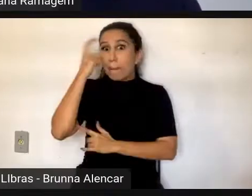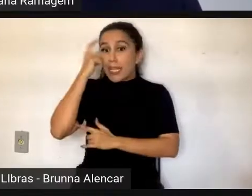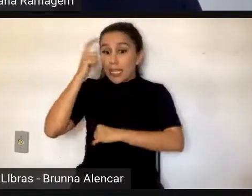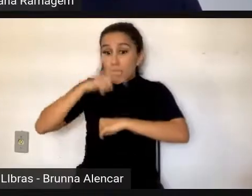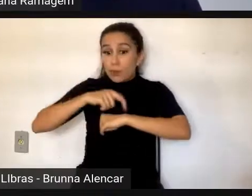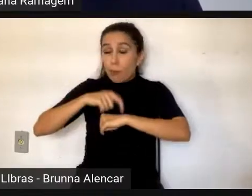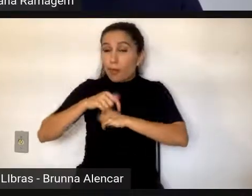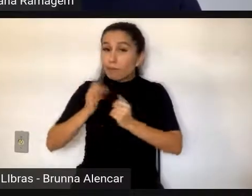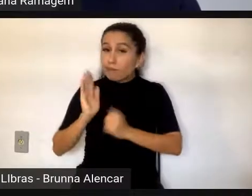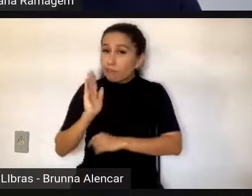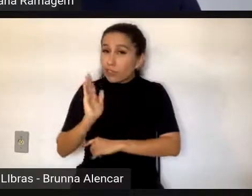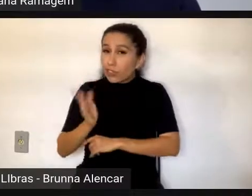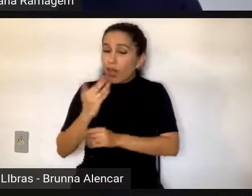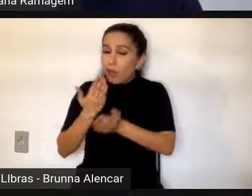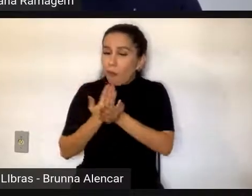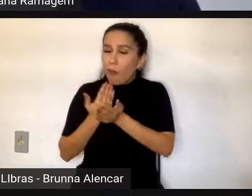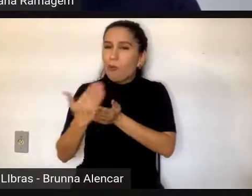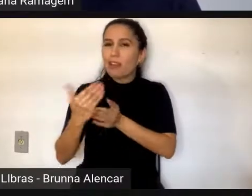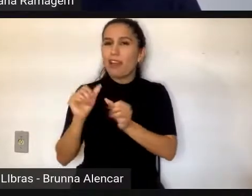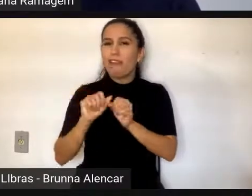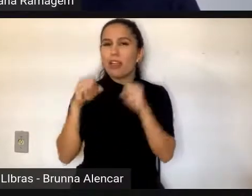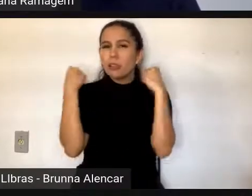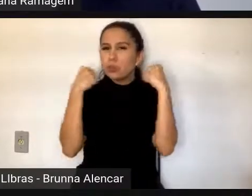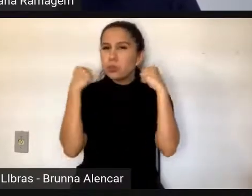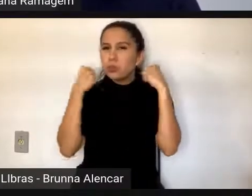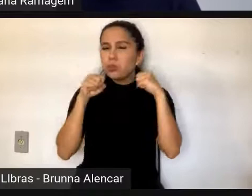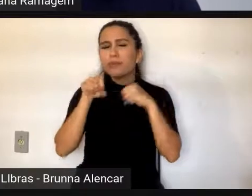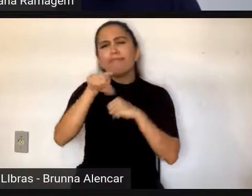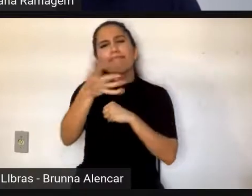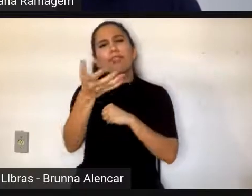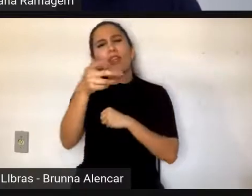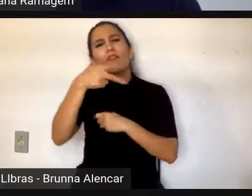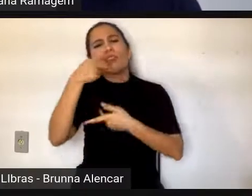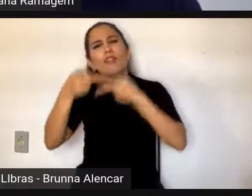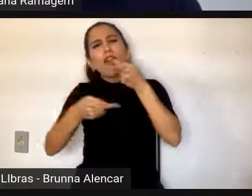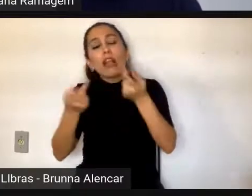essas pessoas são sedentárias. Eu queria que você falasse um pouquinho sobre isso.